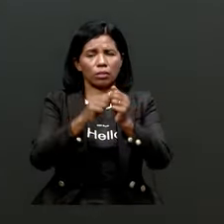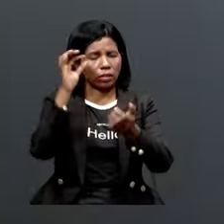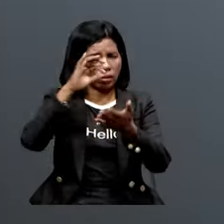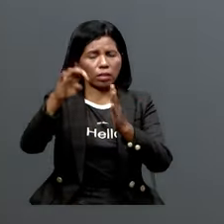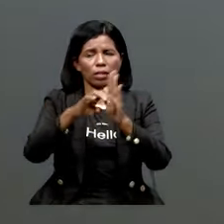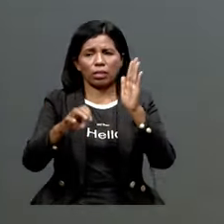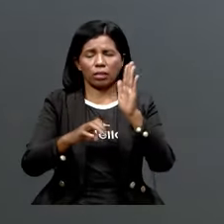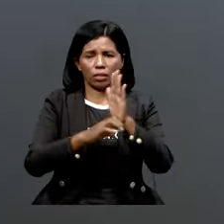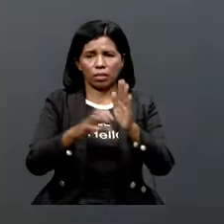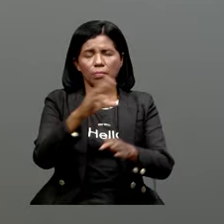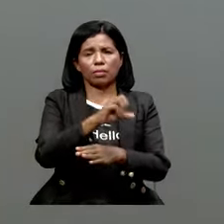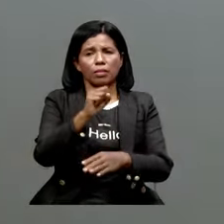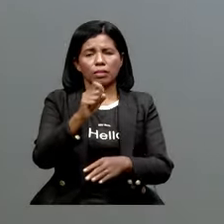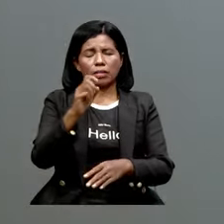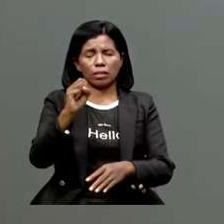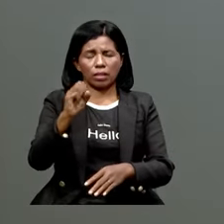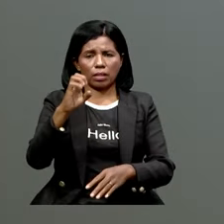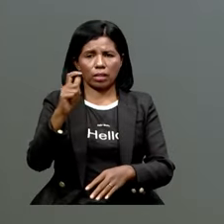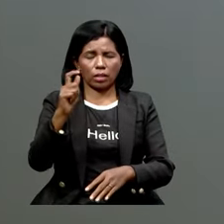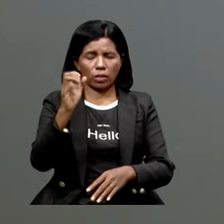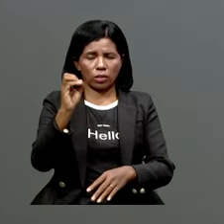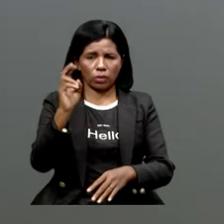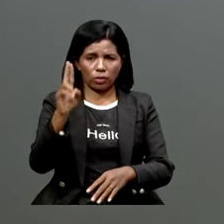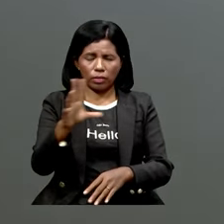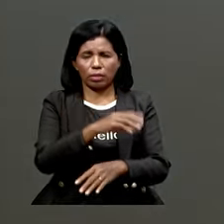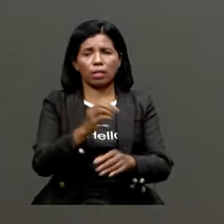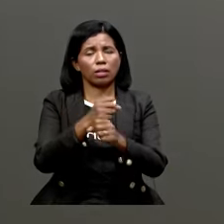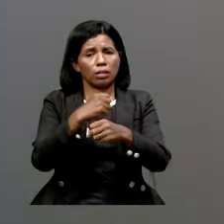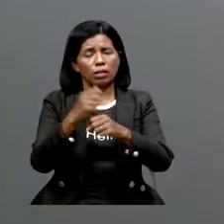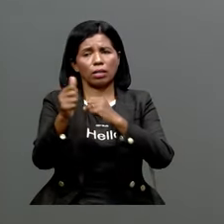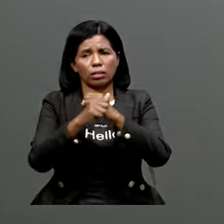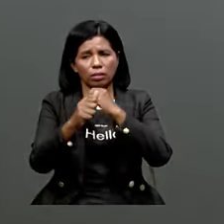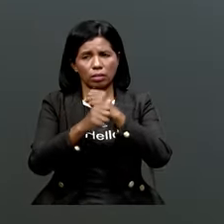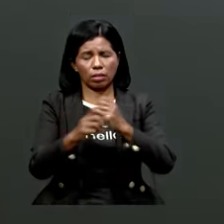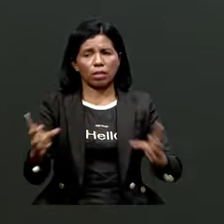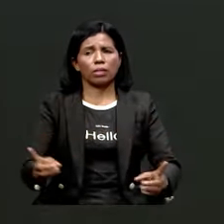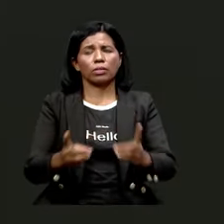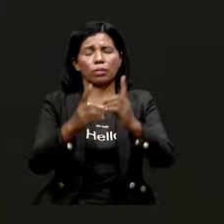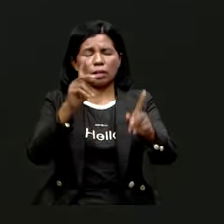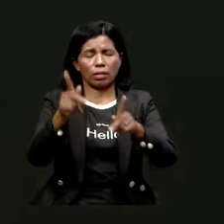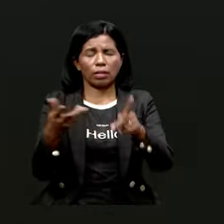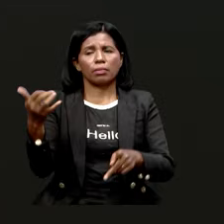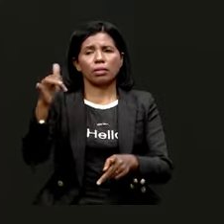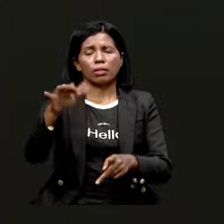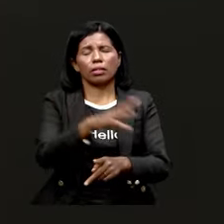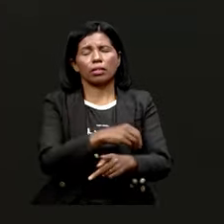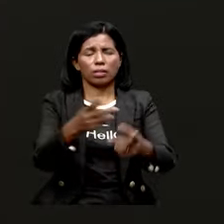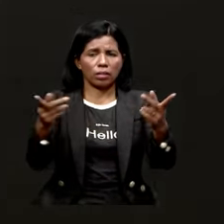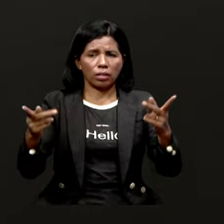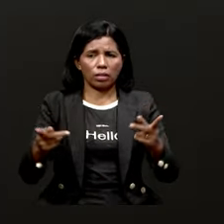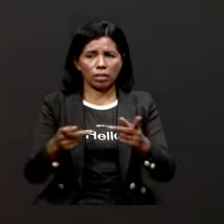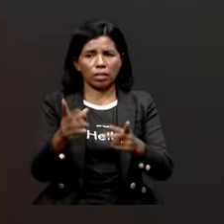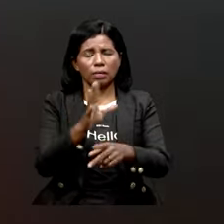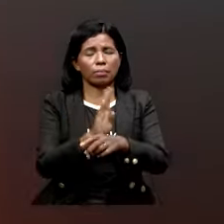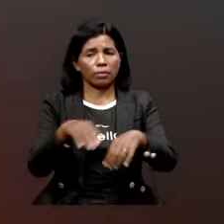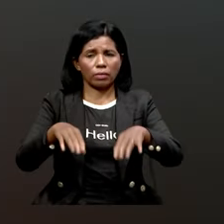Estado Assunto Toponímia na Organização Urbana CASEATOU, neve halo asaun brutal, hasoru negociante sira, e a área Campumbaru,